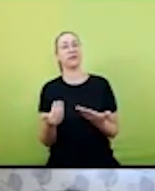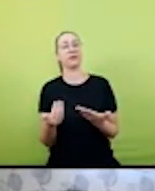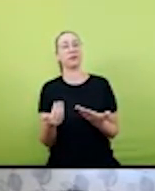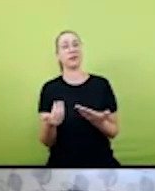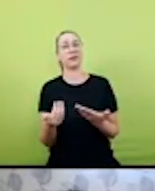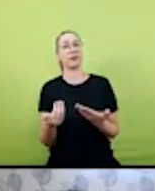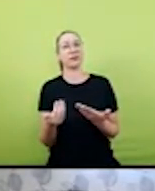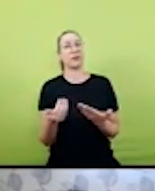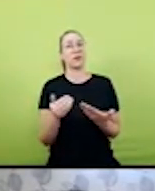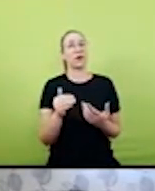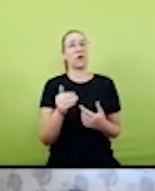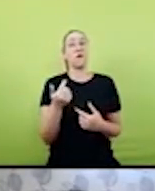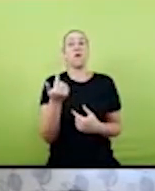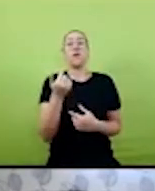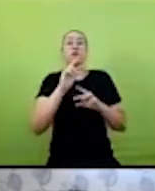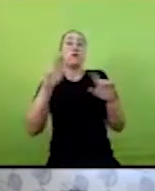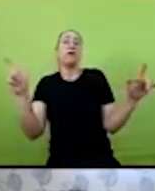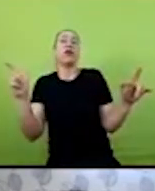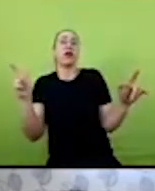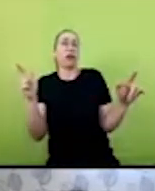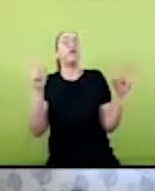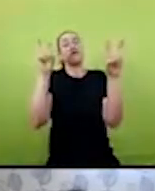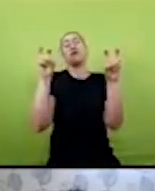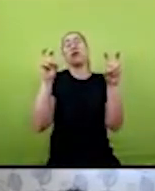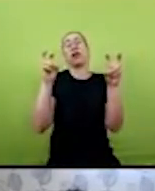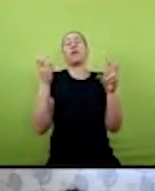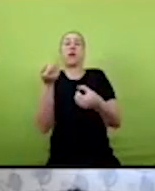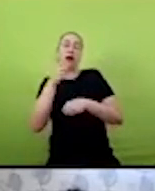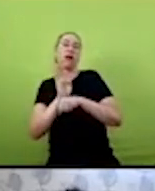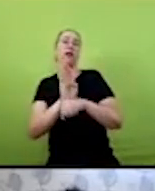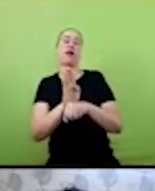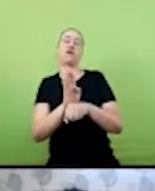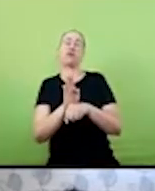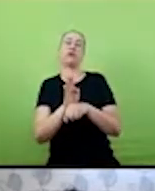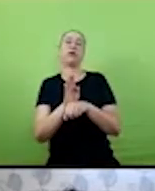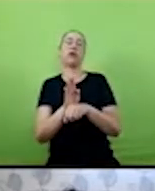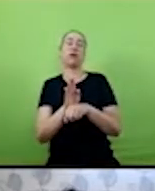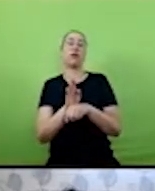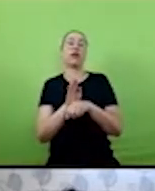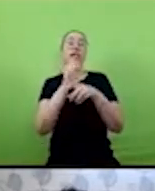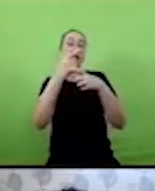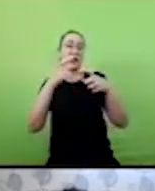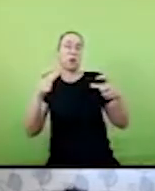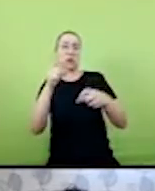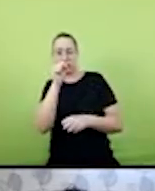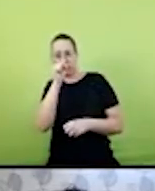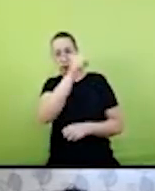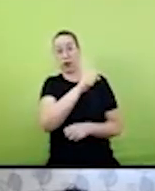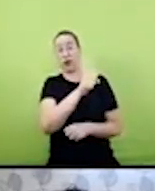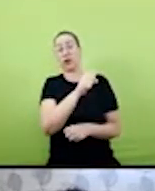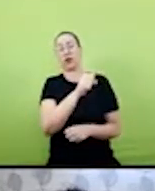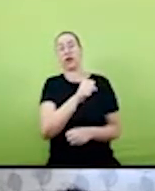como um fator que contribuiu, talvez, para esse aumento da violência, é o